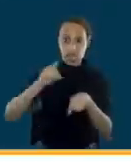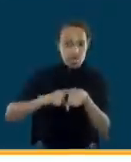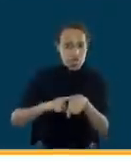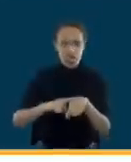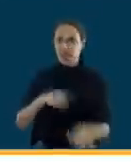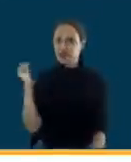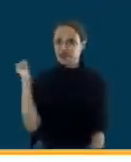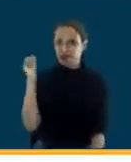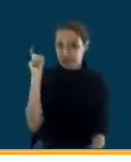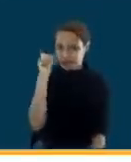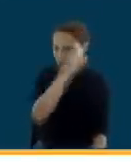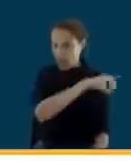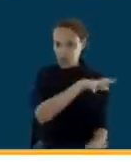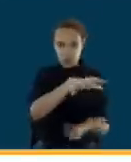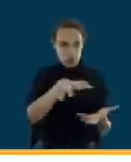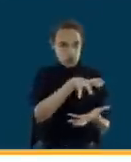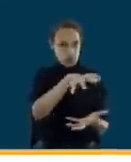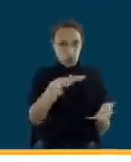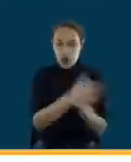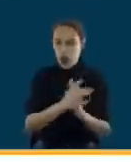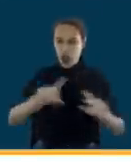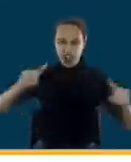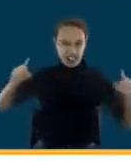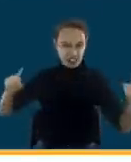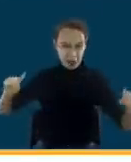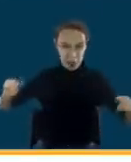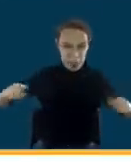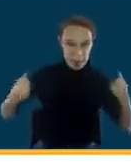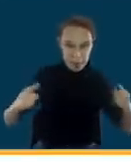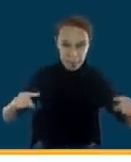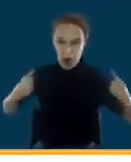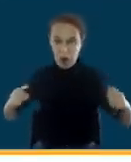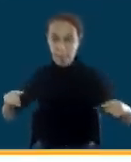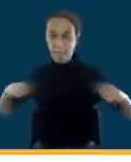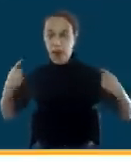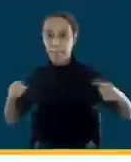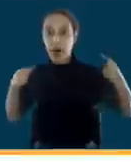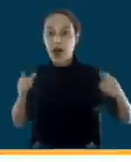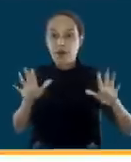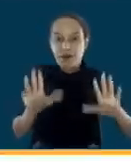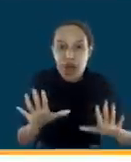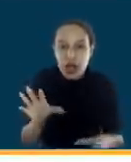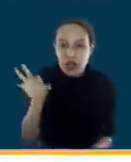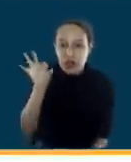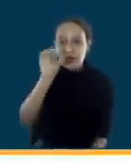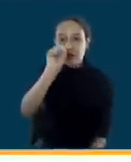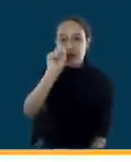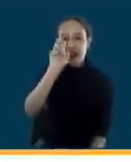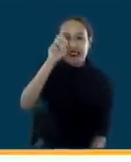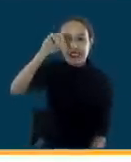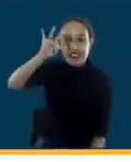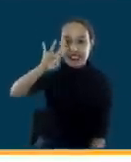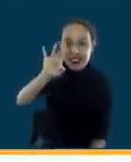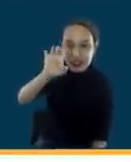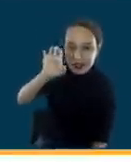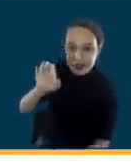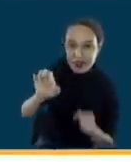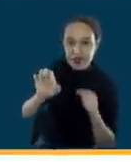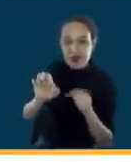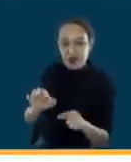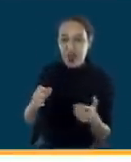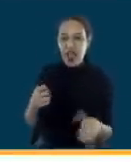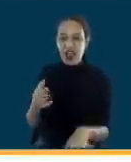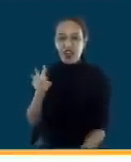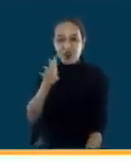de perseguição. Uma semente resistia em gestação e nasceu naquela